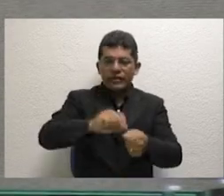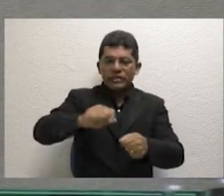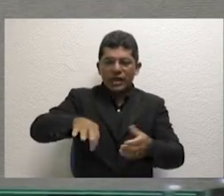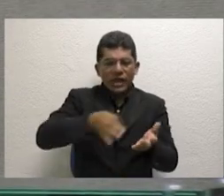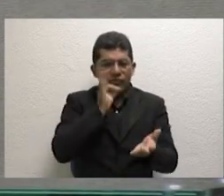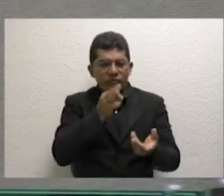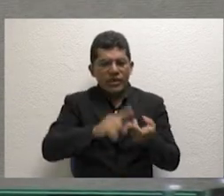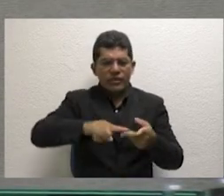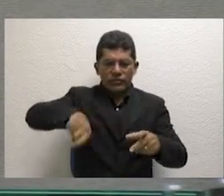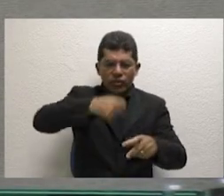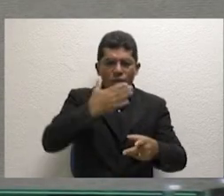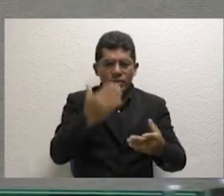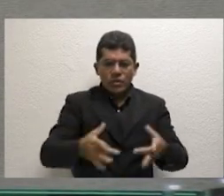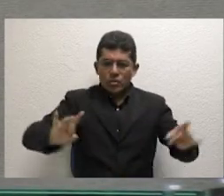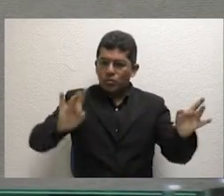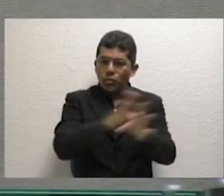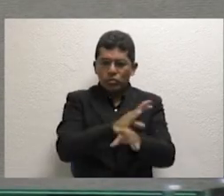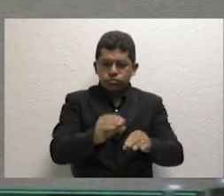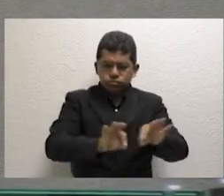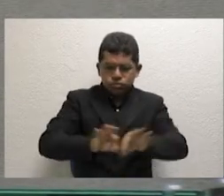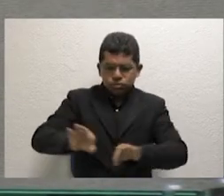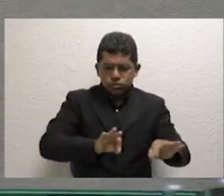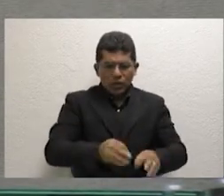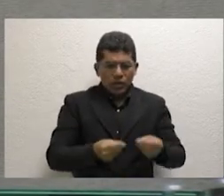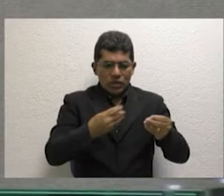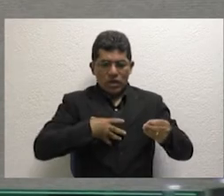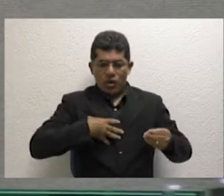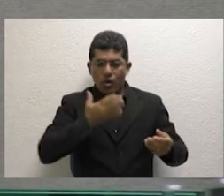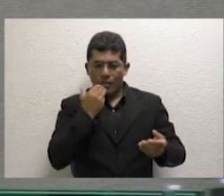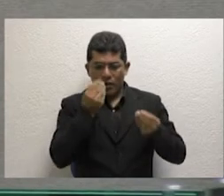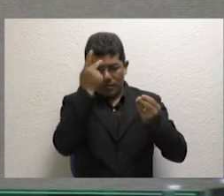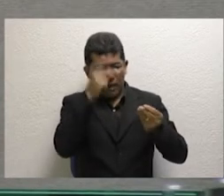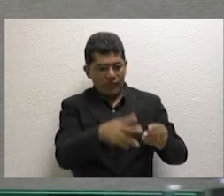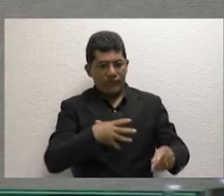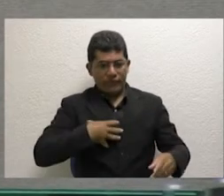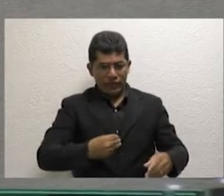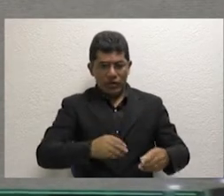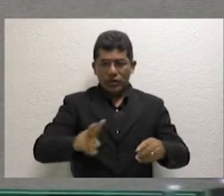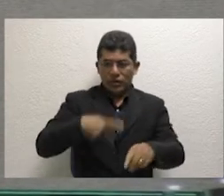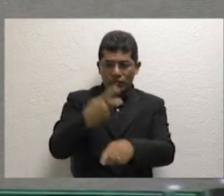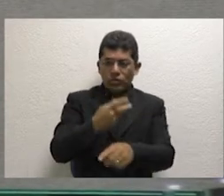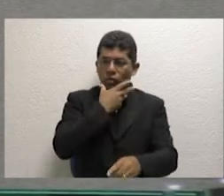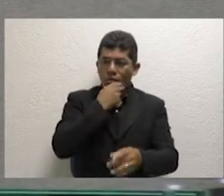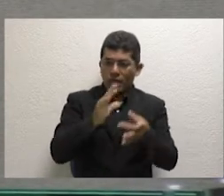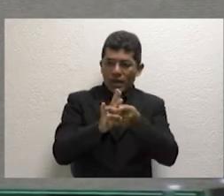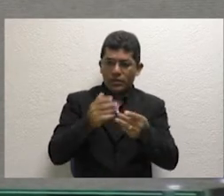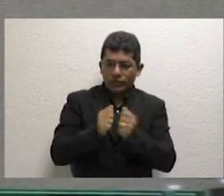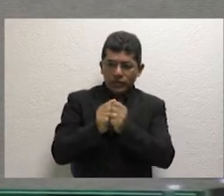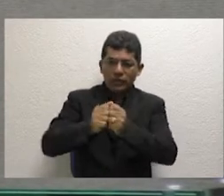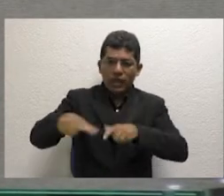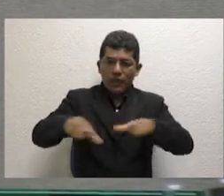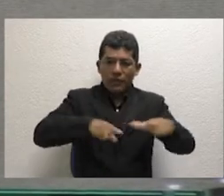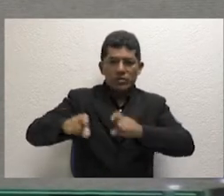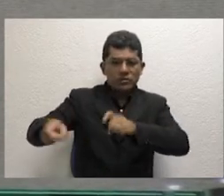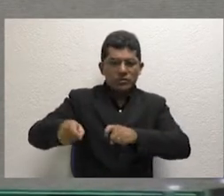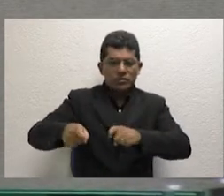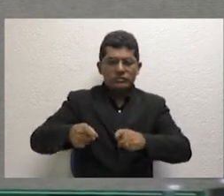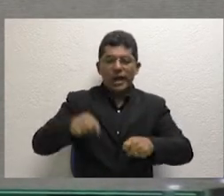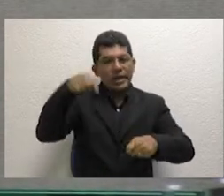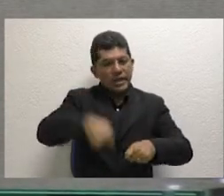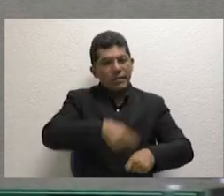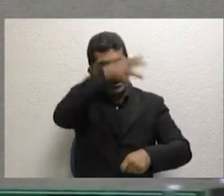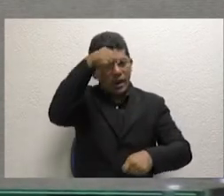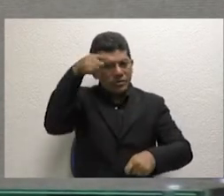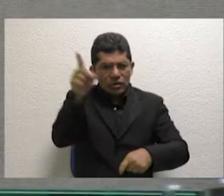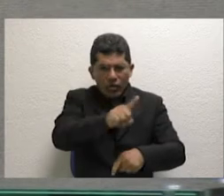para levar na marmitinha e tem que deixar a comida dos filhos e quem faz tudo isso é a mulher e ainda vai para a roça com o marido na cidade não é diferente